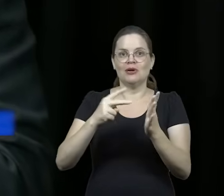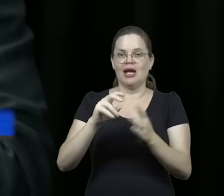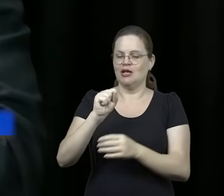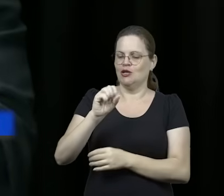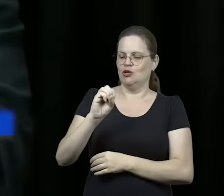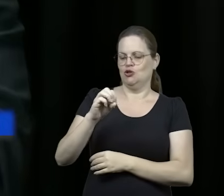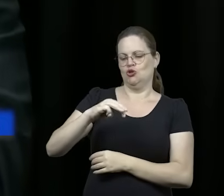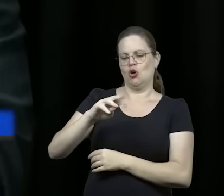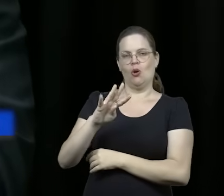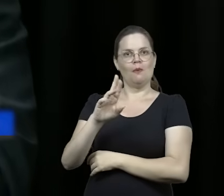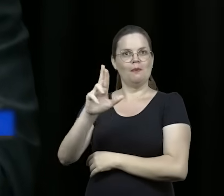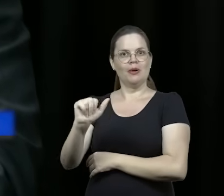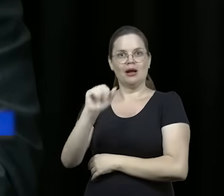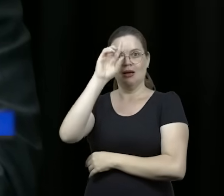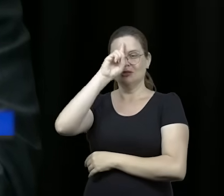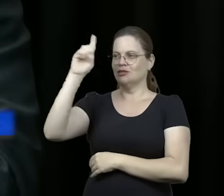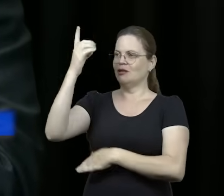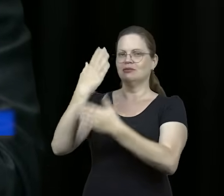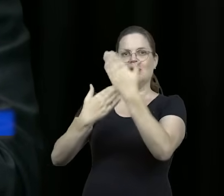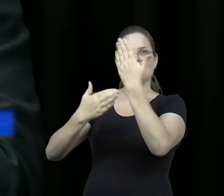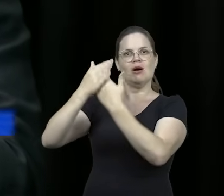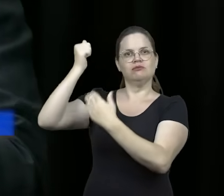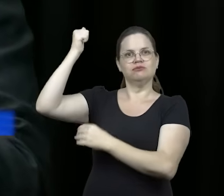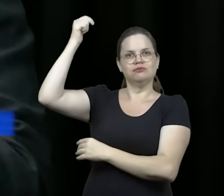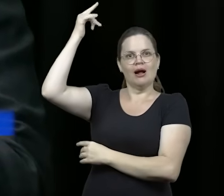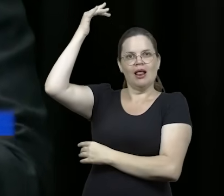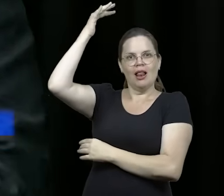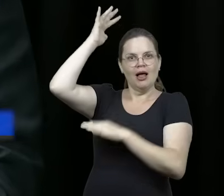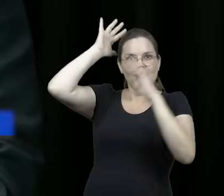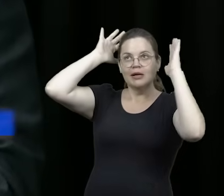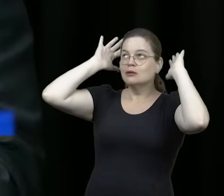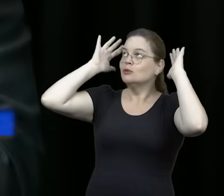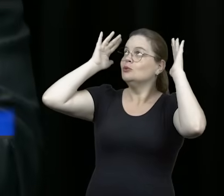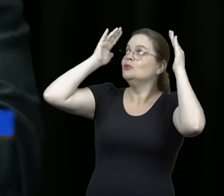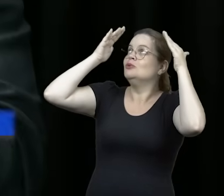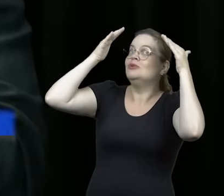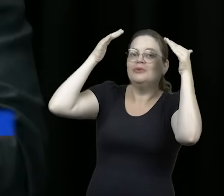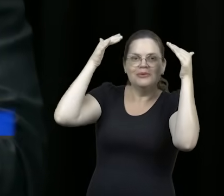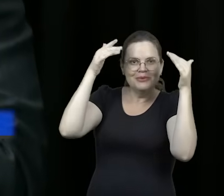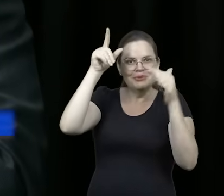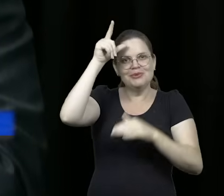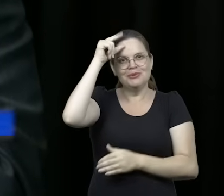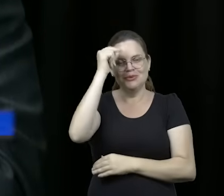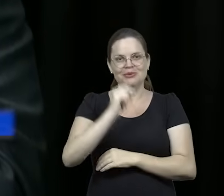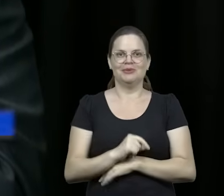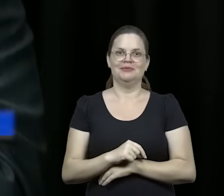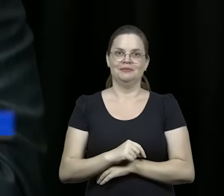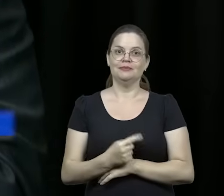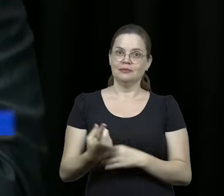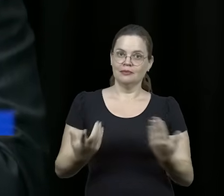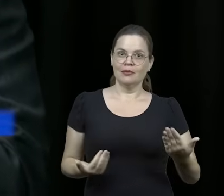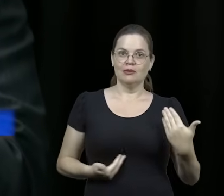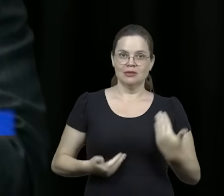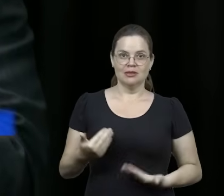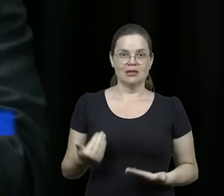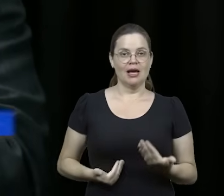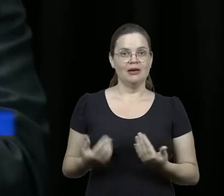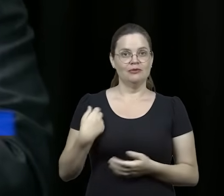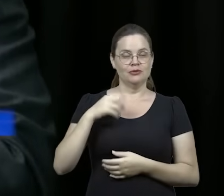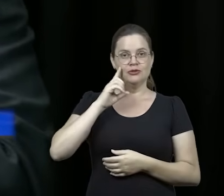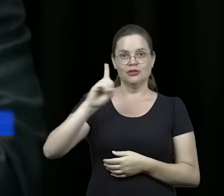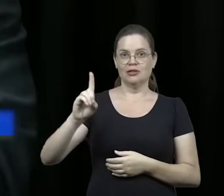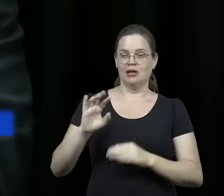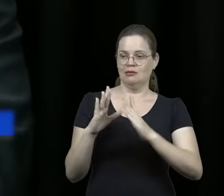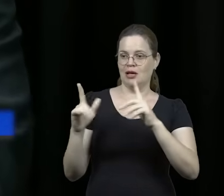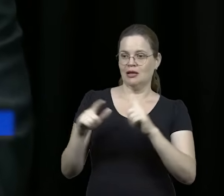chama Igreja de Deus, que a palavra chama de Igreja de Deus, chama de santos, porque